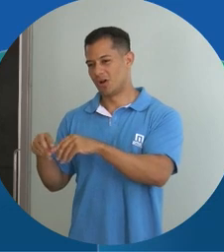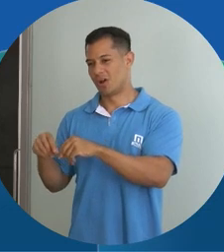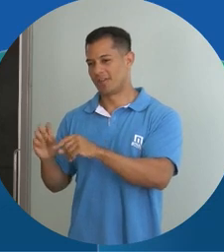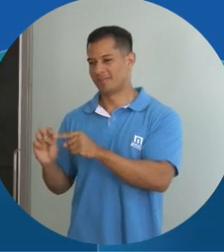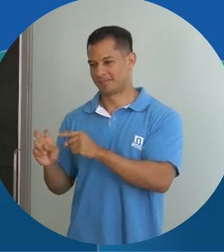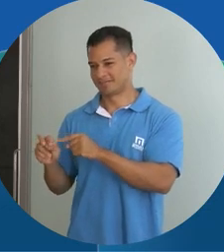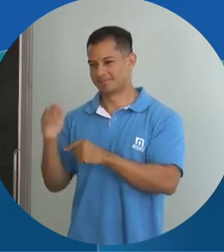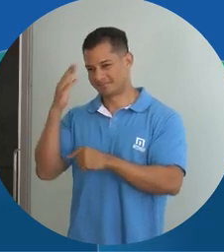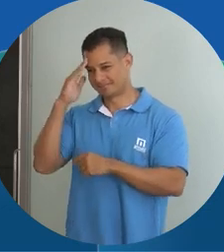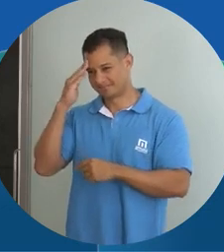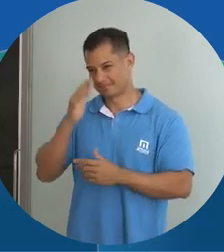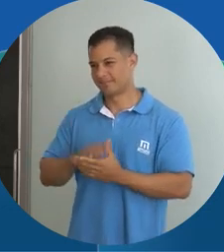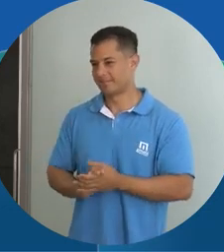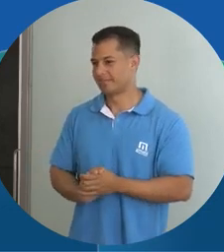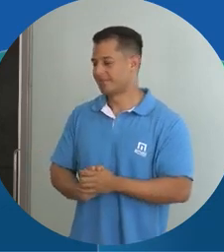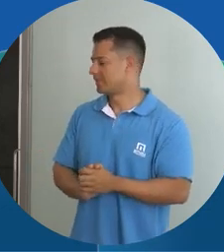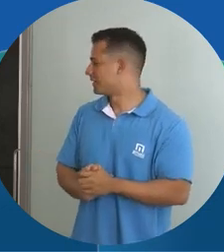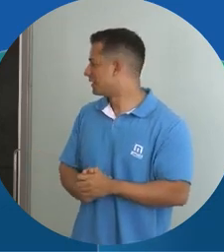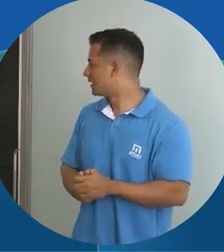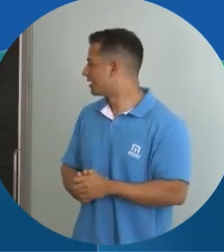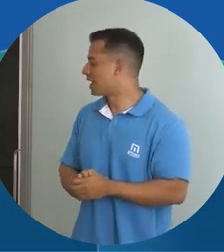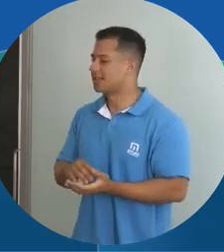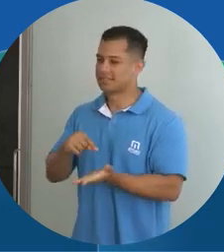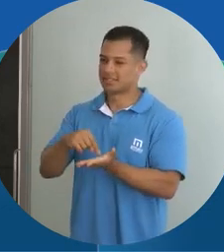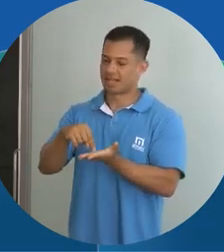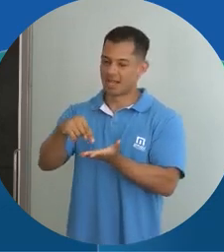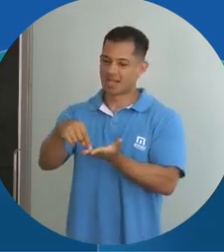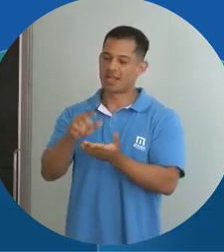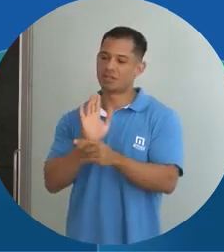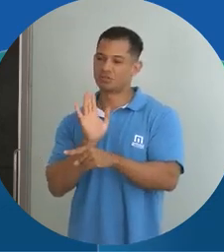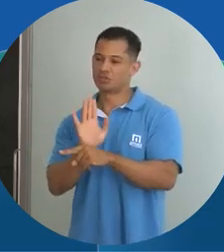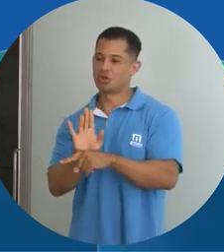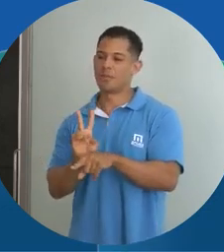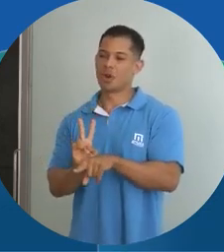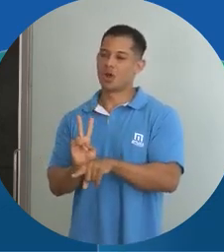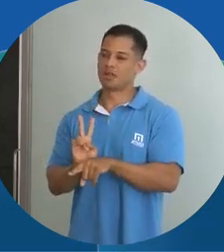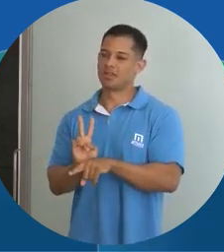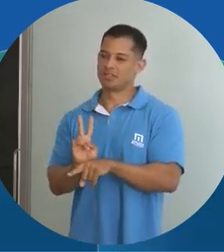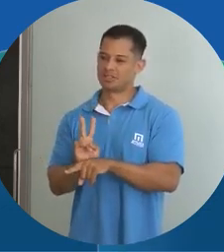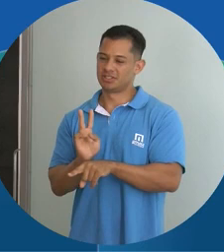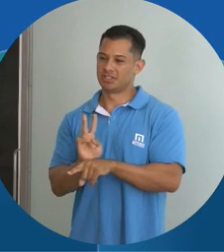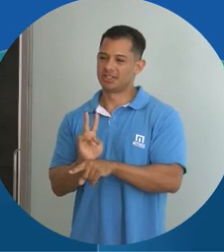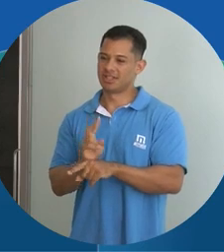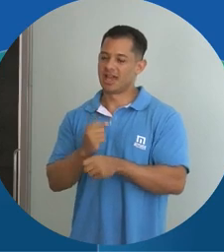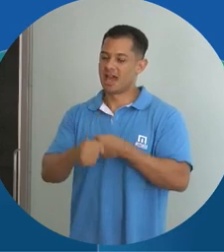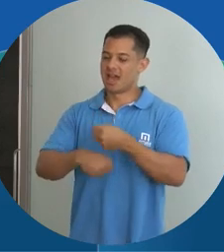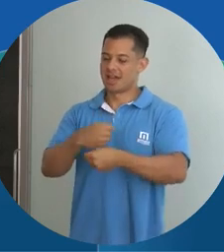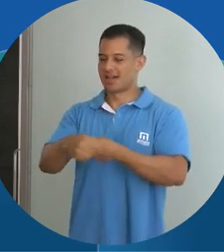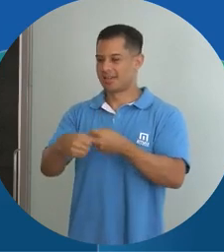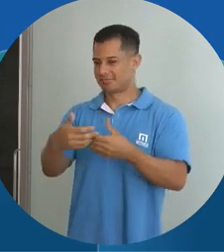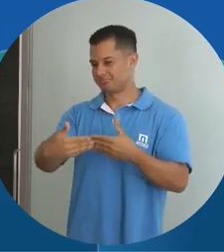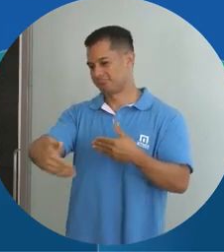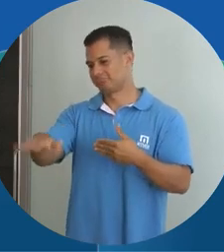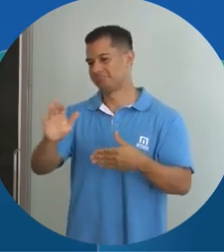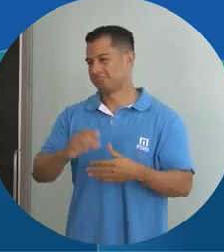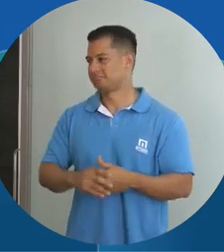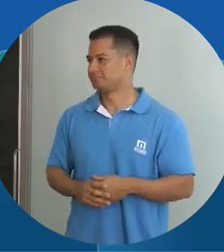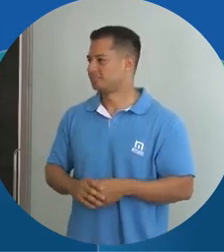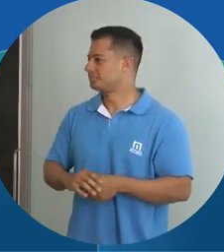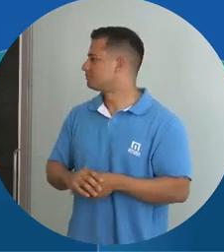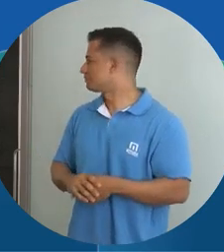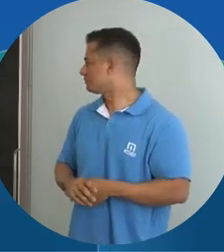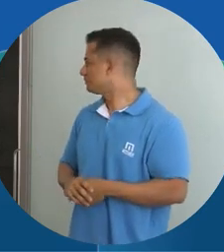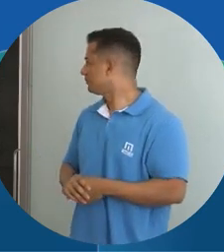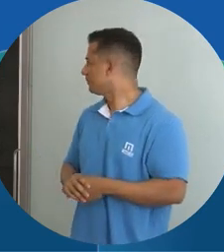mantida, não houve perda, né? E a estaca ficou protegida aí, pelo menos por mais alguns anos.